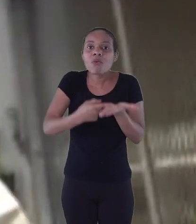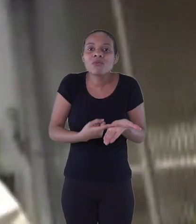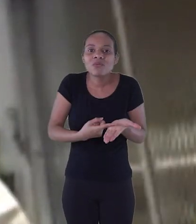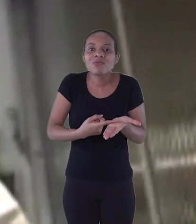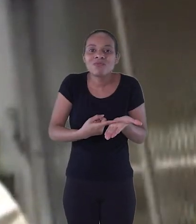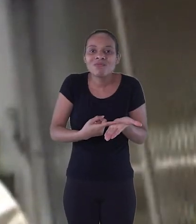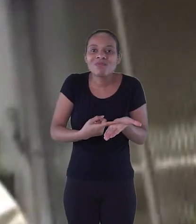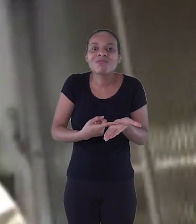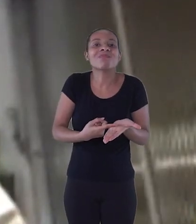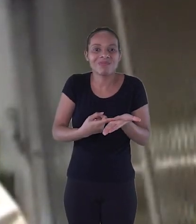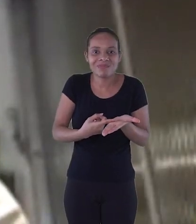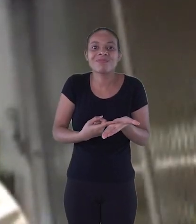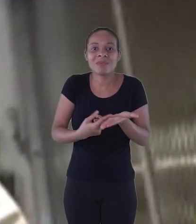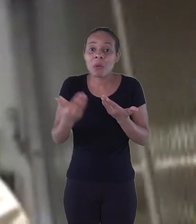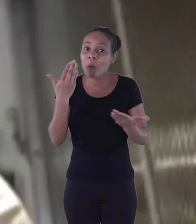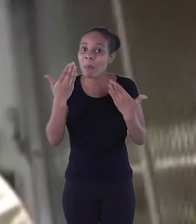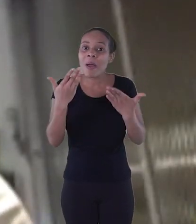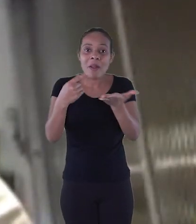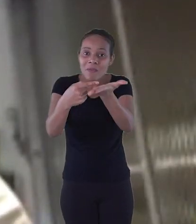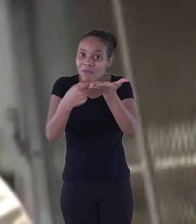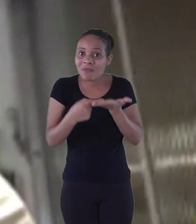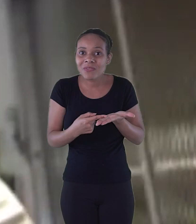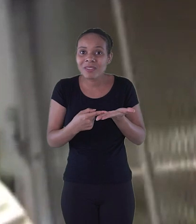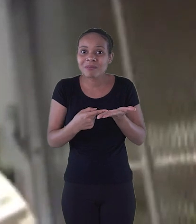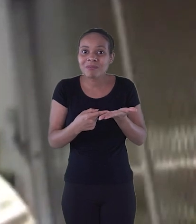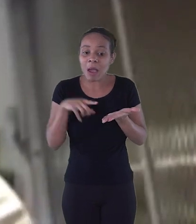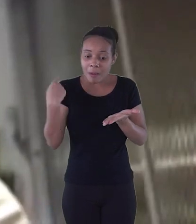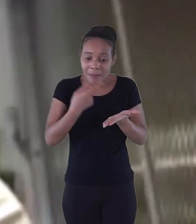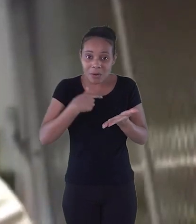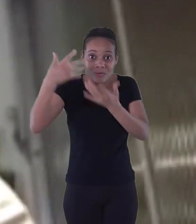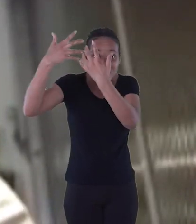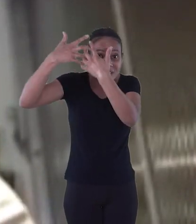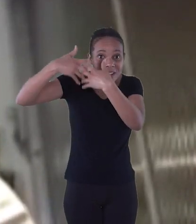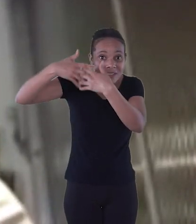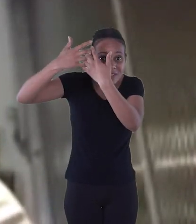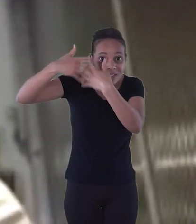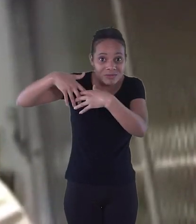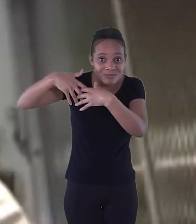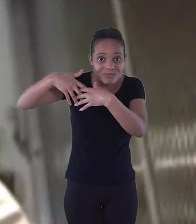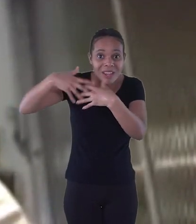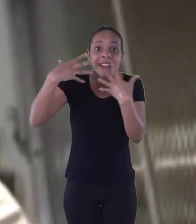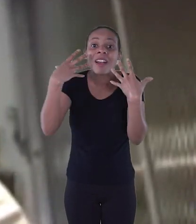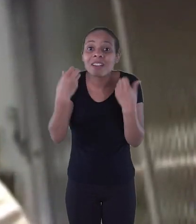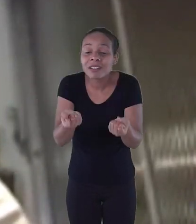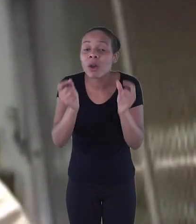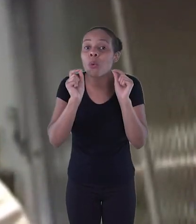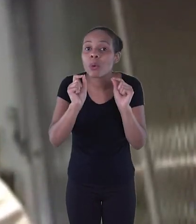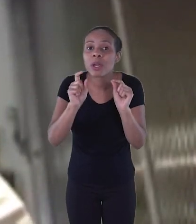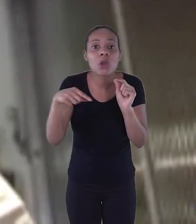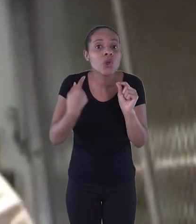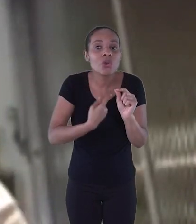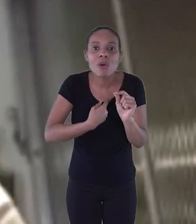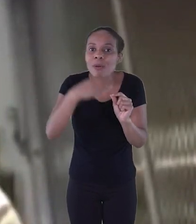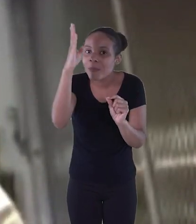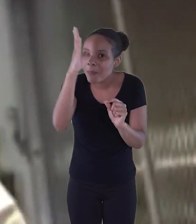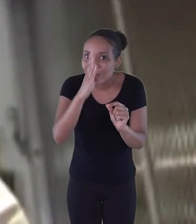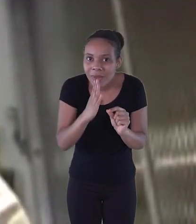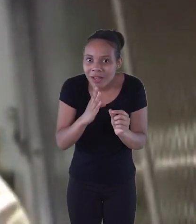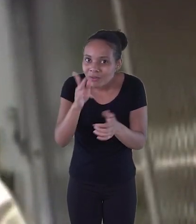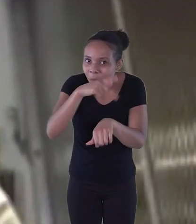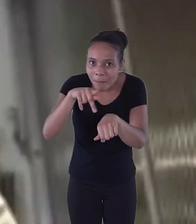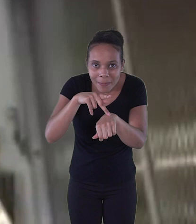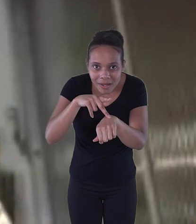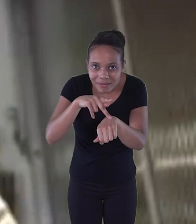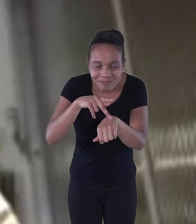é ponto de partida para a gente refletir e assumir que não temos um país, né? A gente tem um arremedo de terra com todas